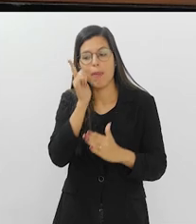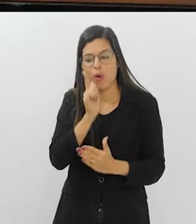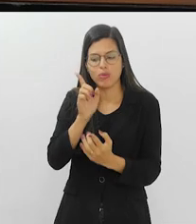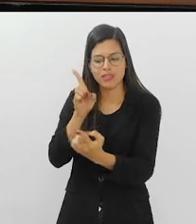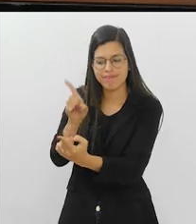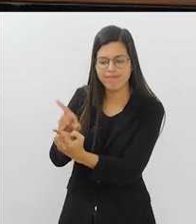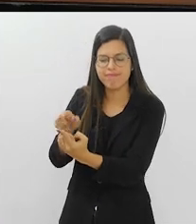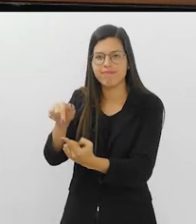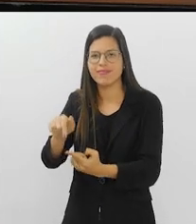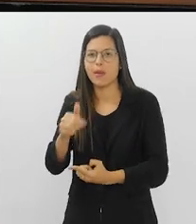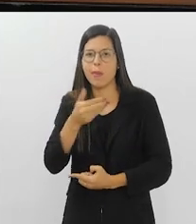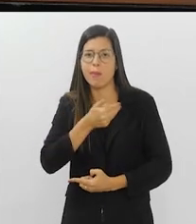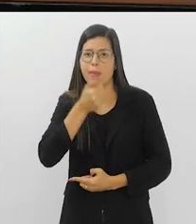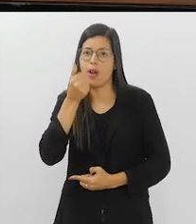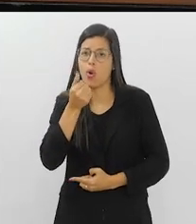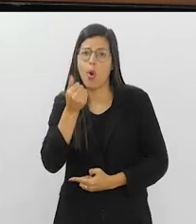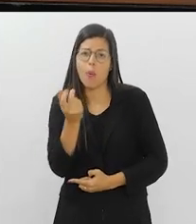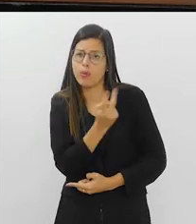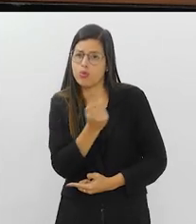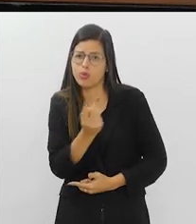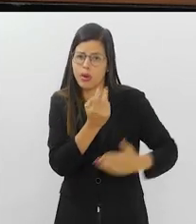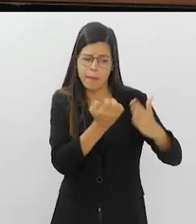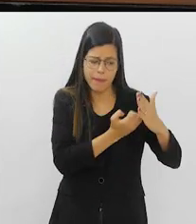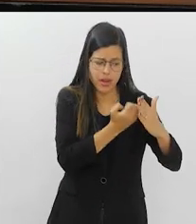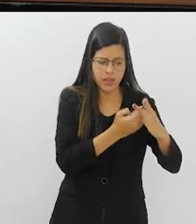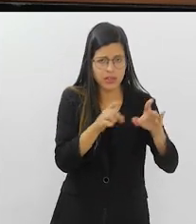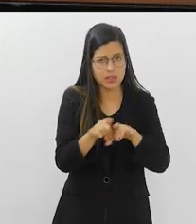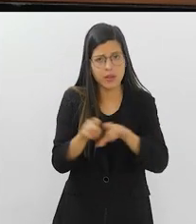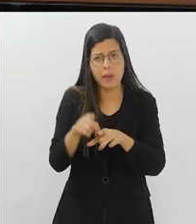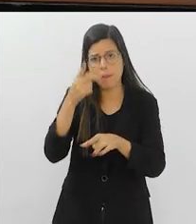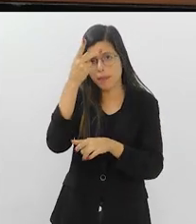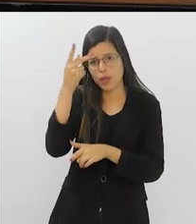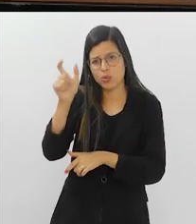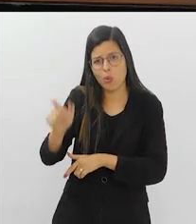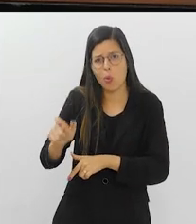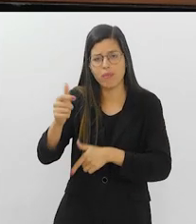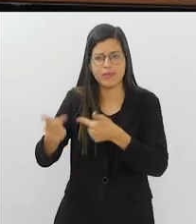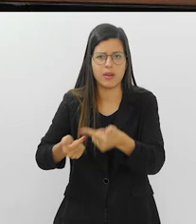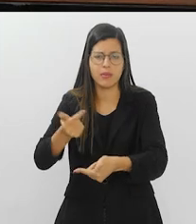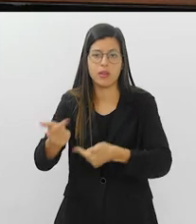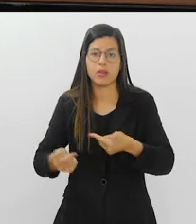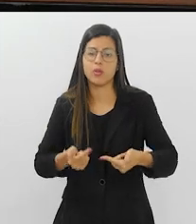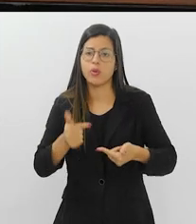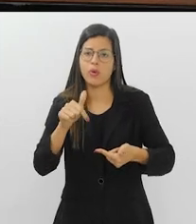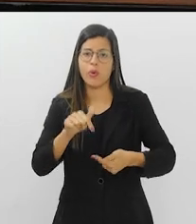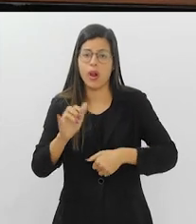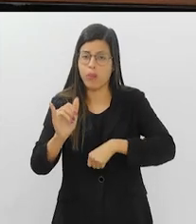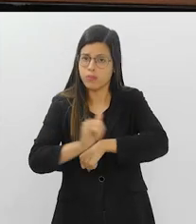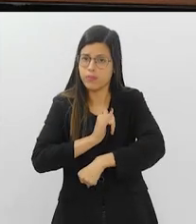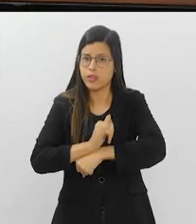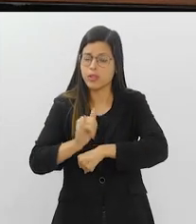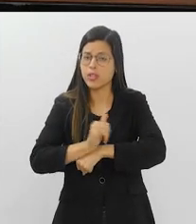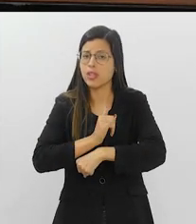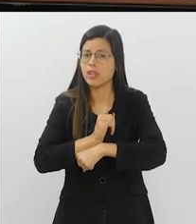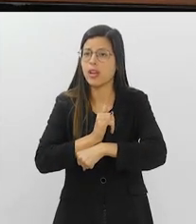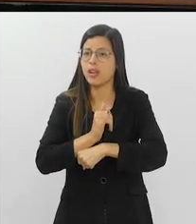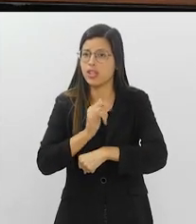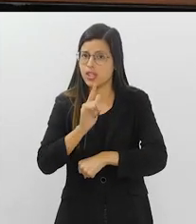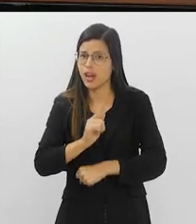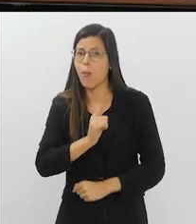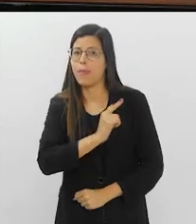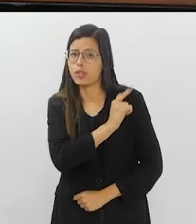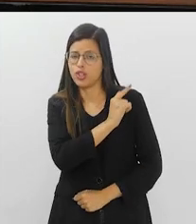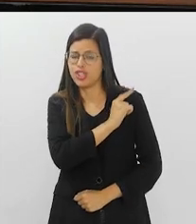maneira melhor para a empresa e para o trabalhador, né? Eu acho que isso é um mecanismo, inclusive, que diz respeito a uma